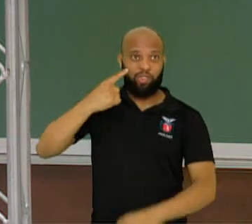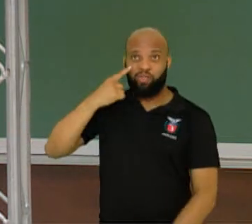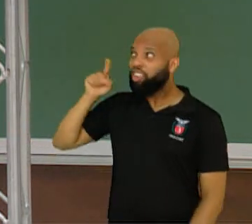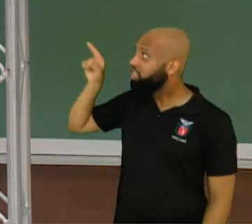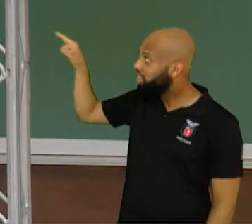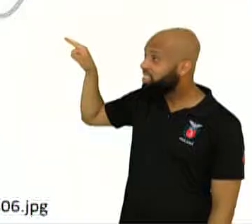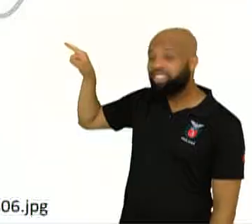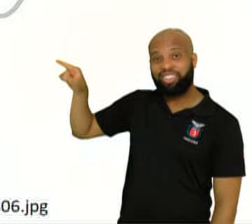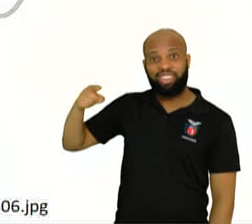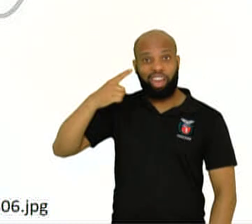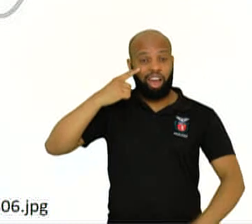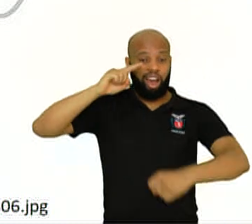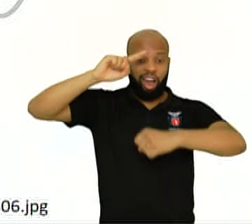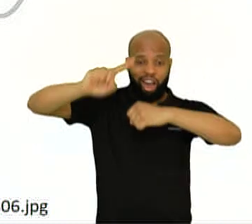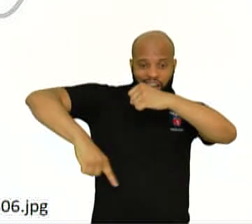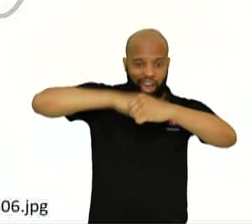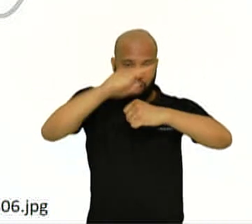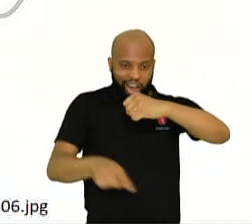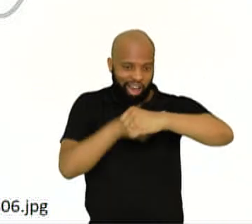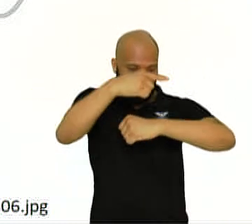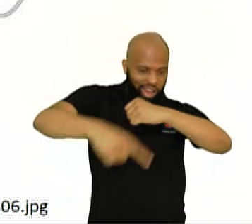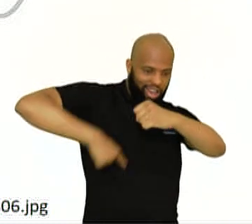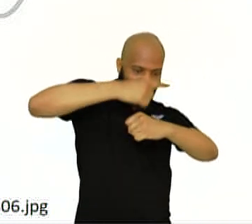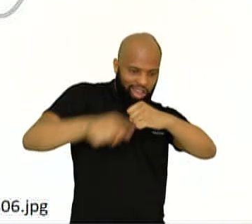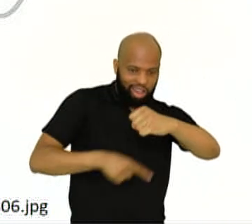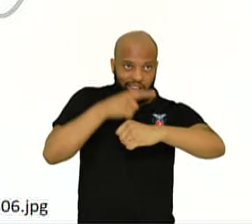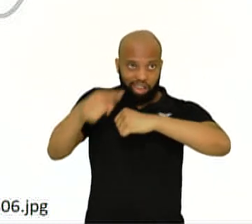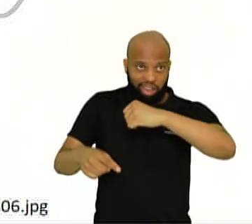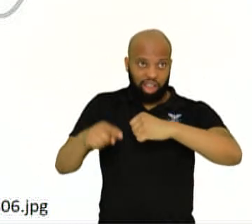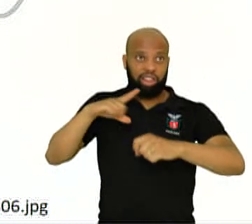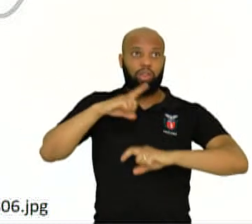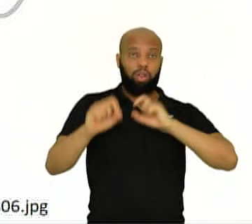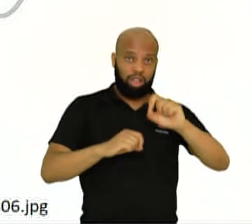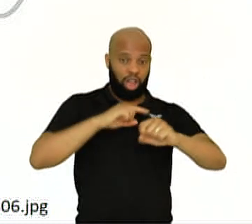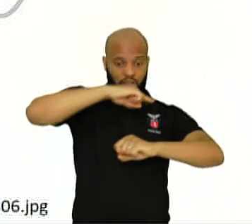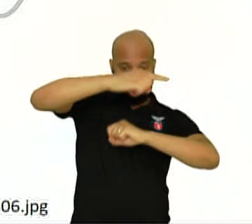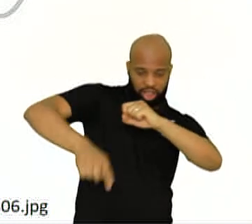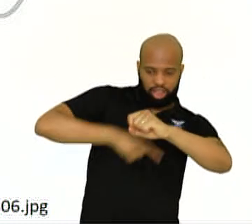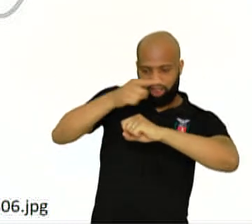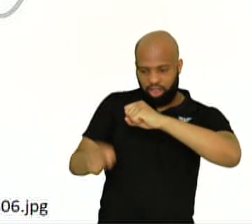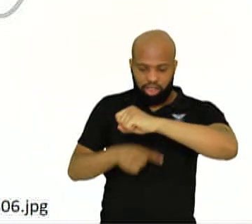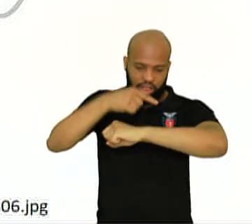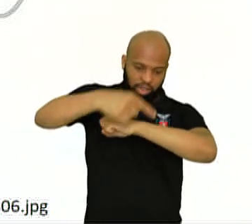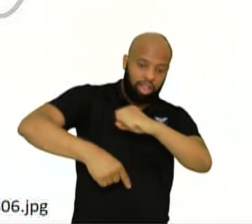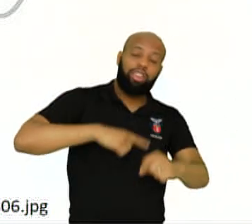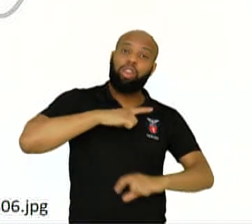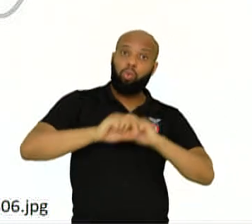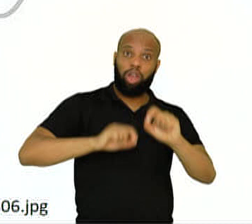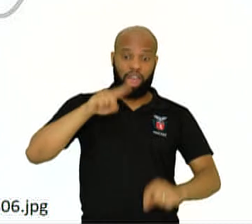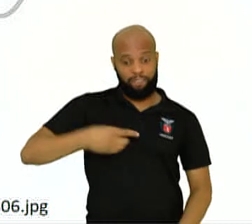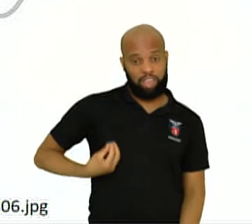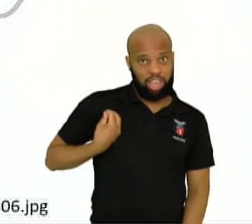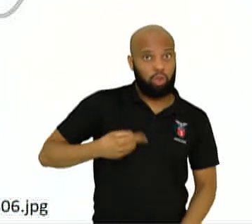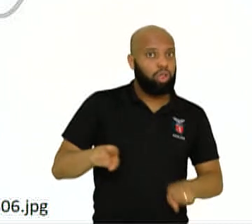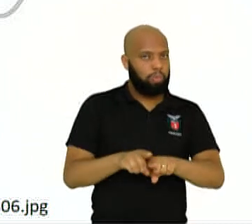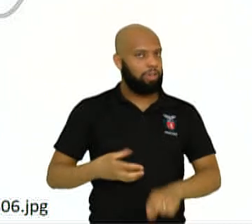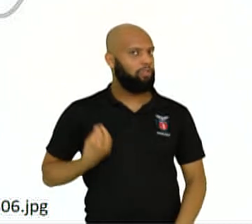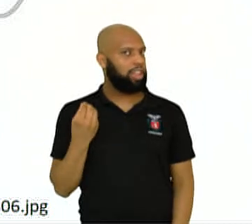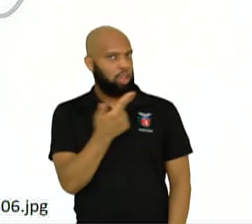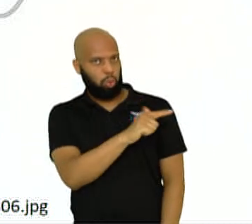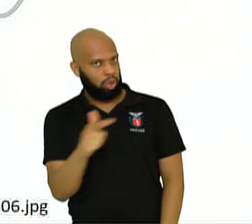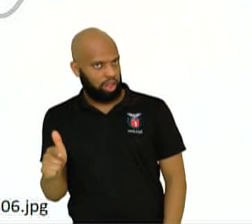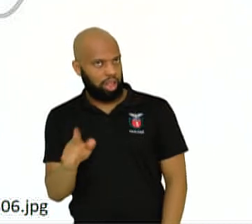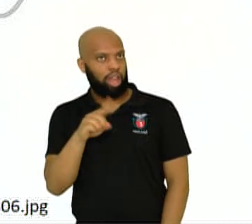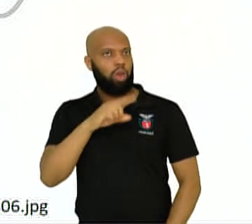você. Estas partículas, os átomos, que formam o que é vivo e o que não é vivo,